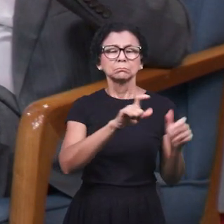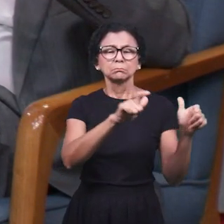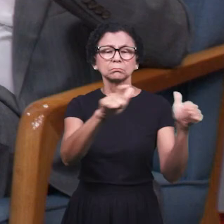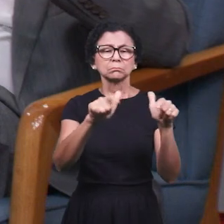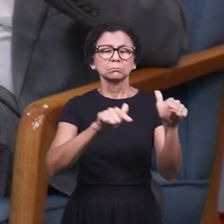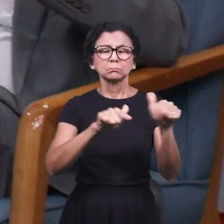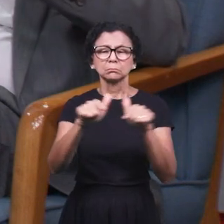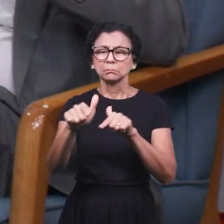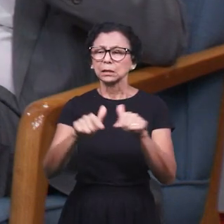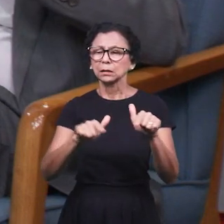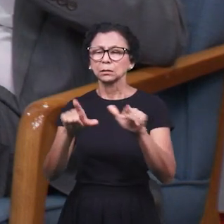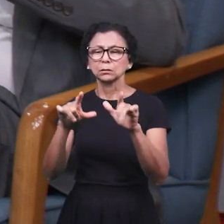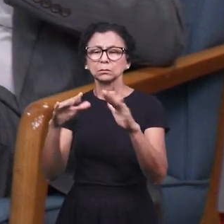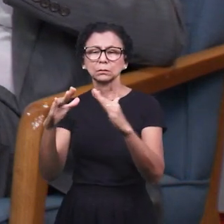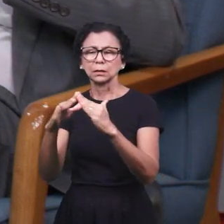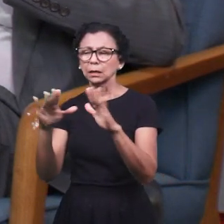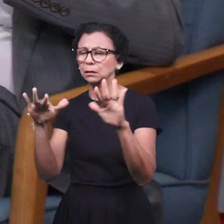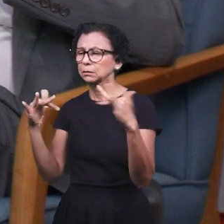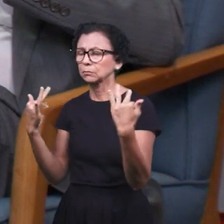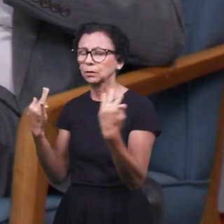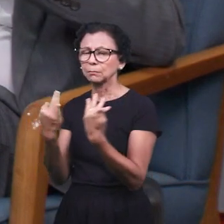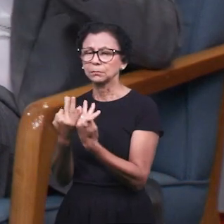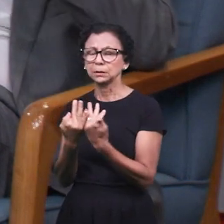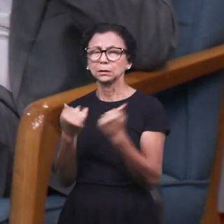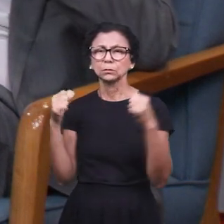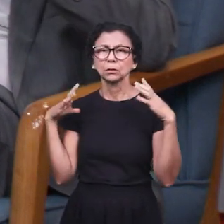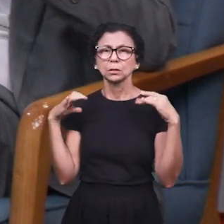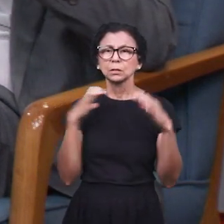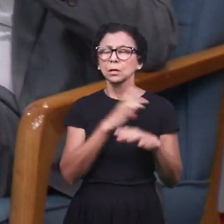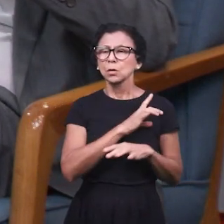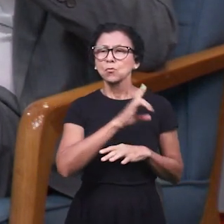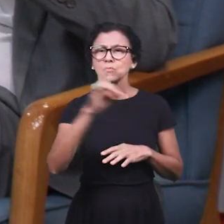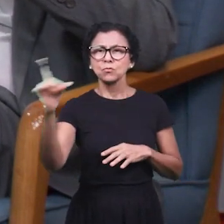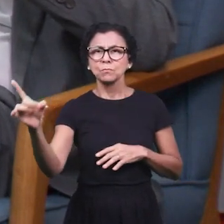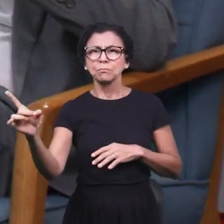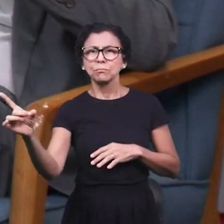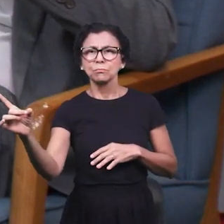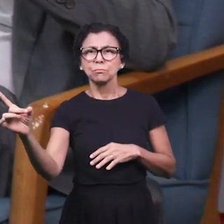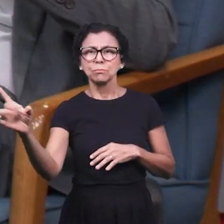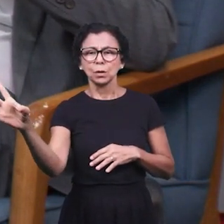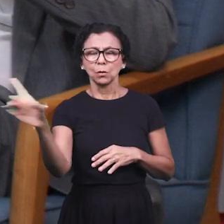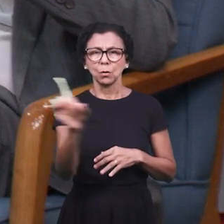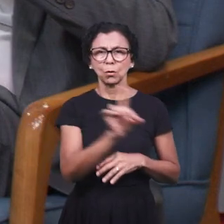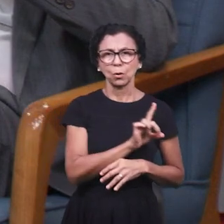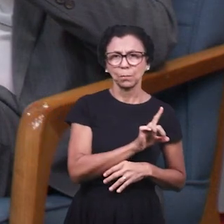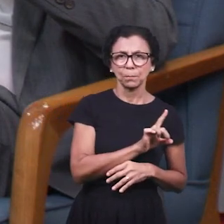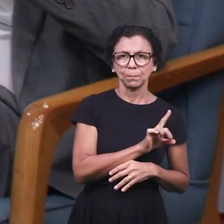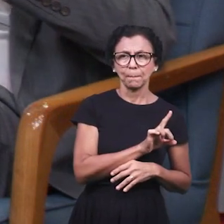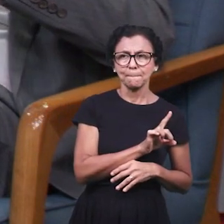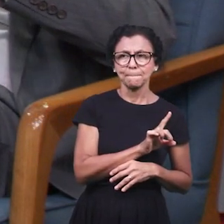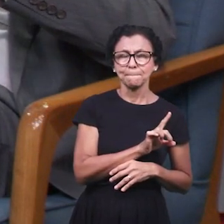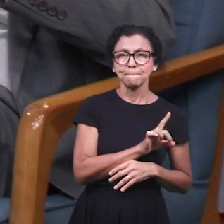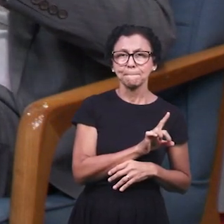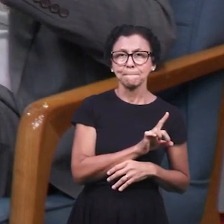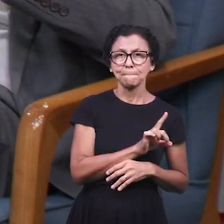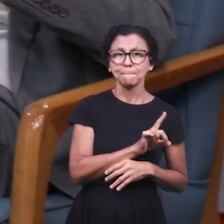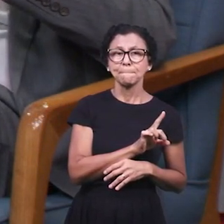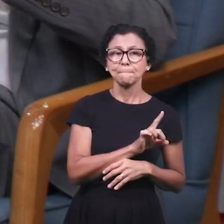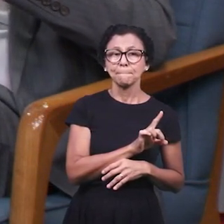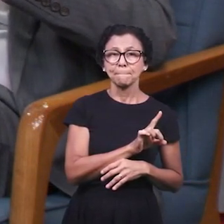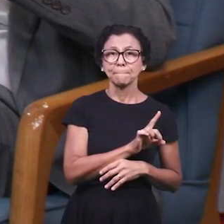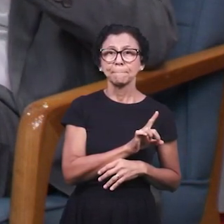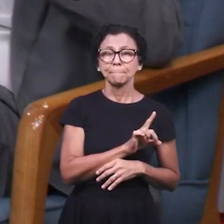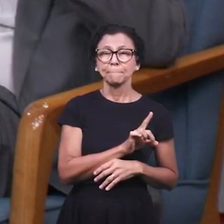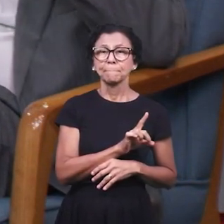depois que houve o clamor. Olha o que o texto diz. Essa é a experiência da